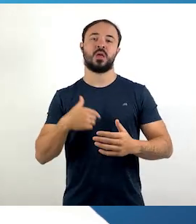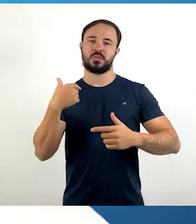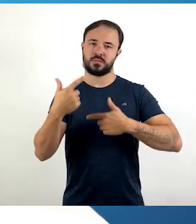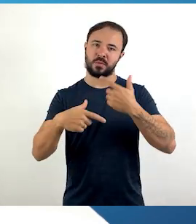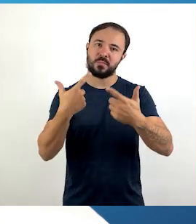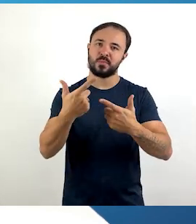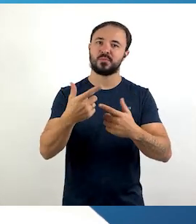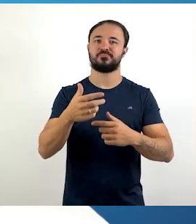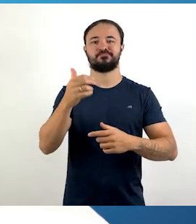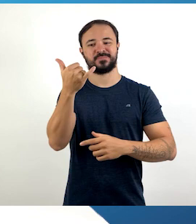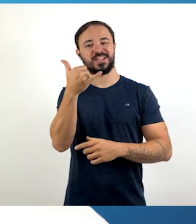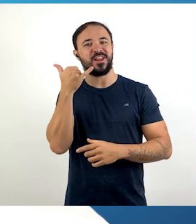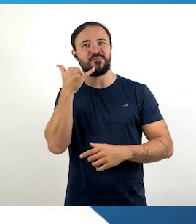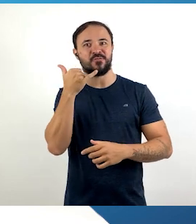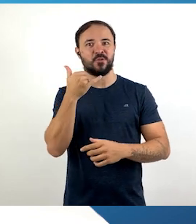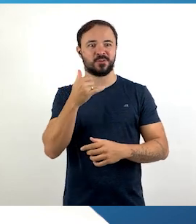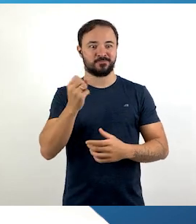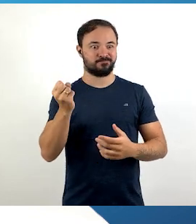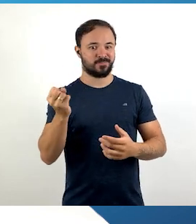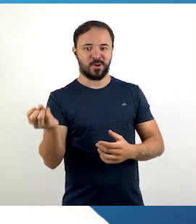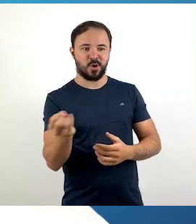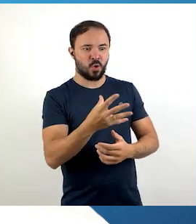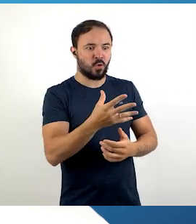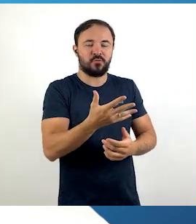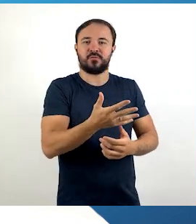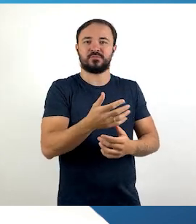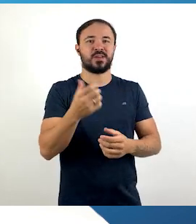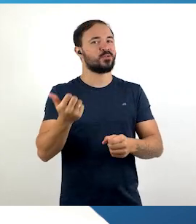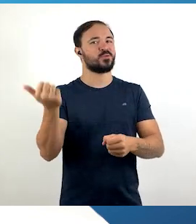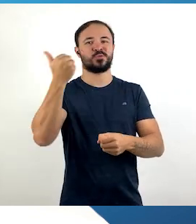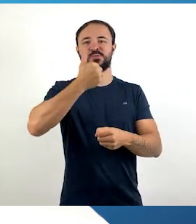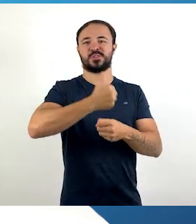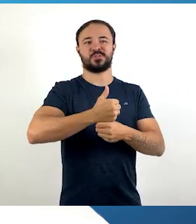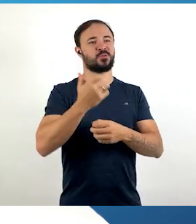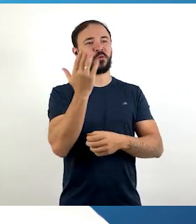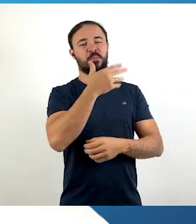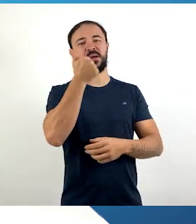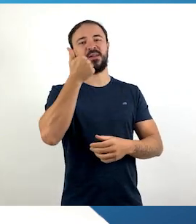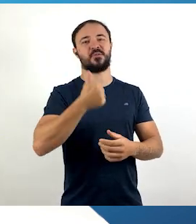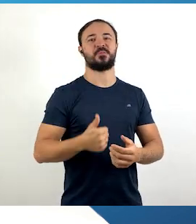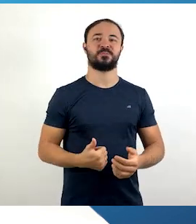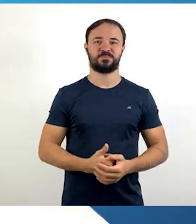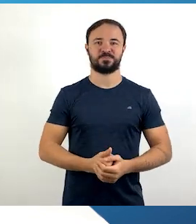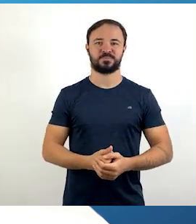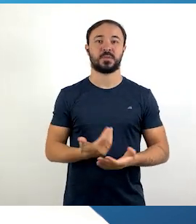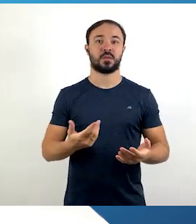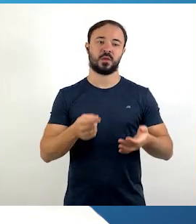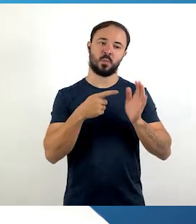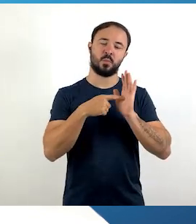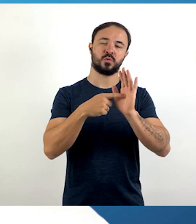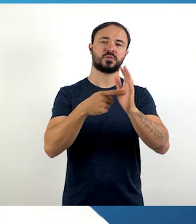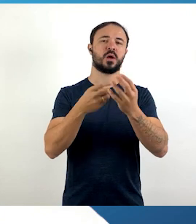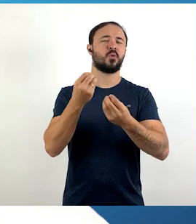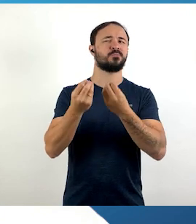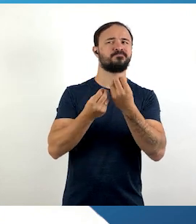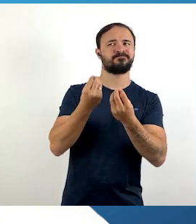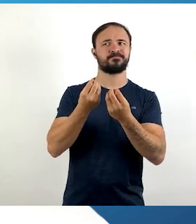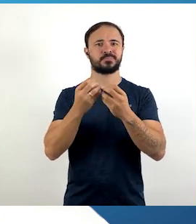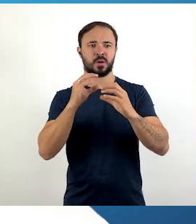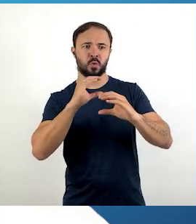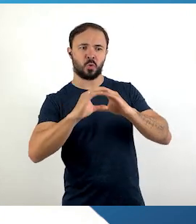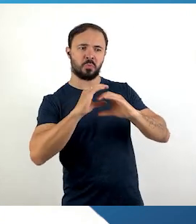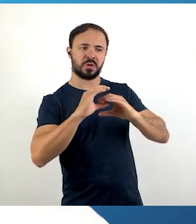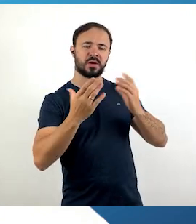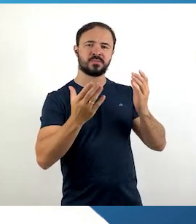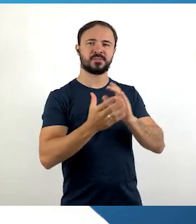telégrafo, isso com o avanço da tecnologia. E aqui nós podemos fazer uma demonstração de comunicação. Nós vamos enviar